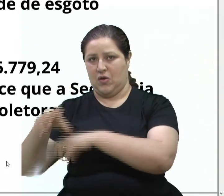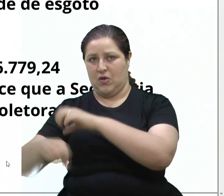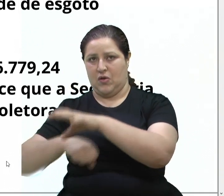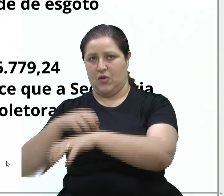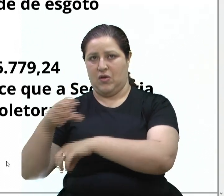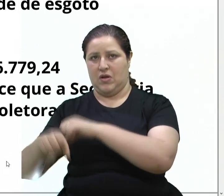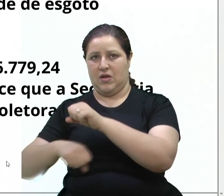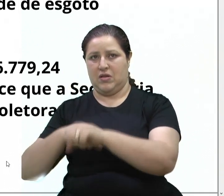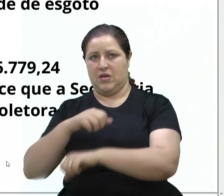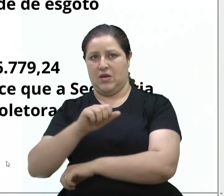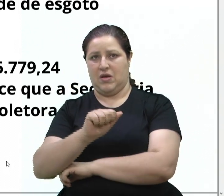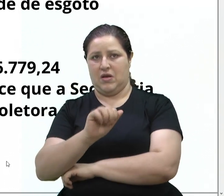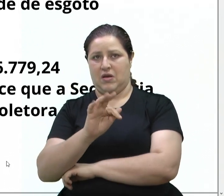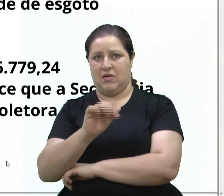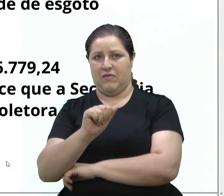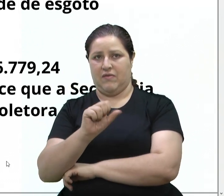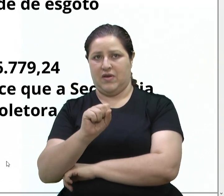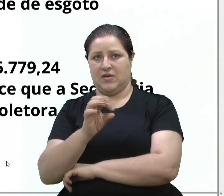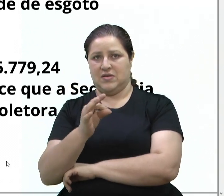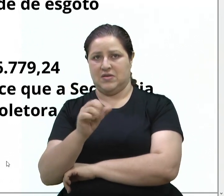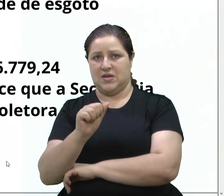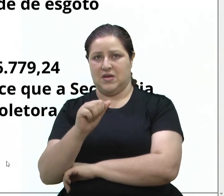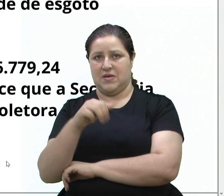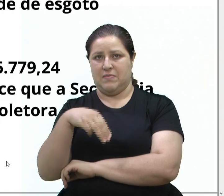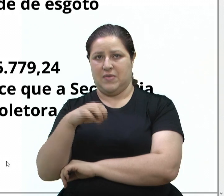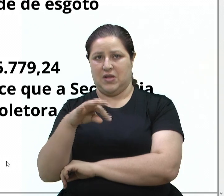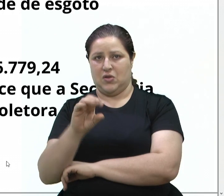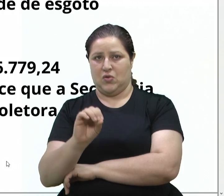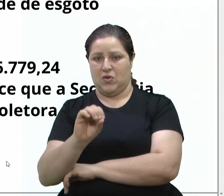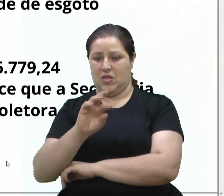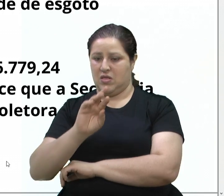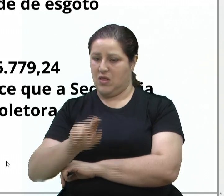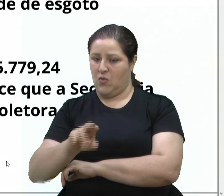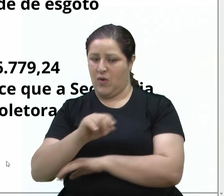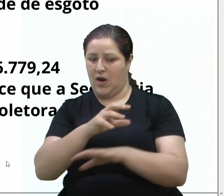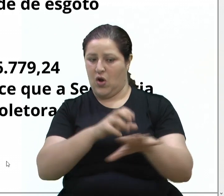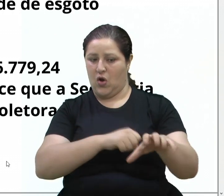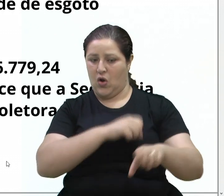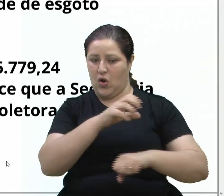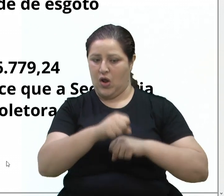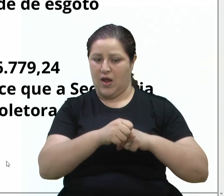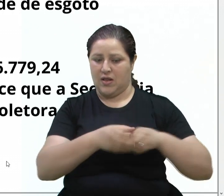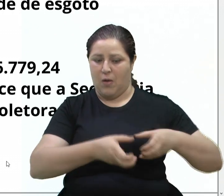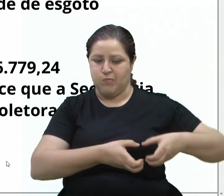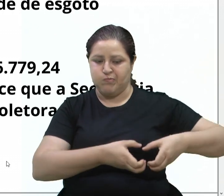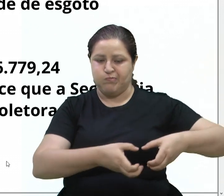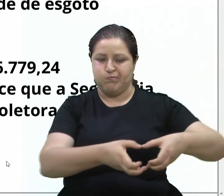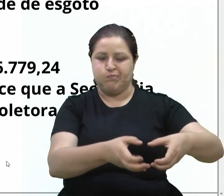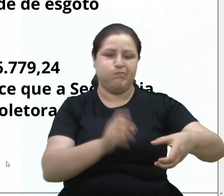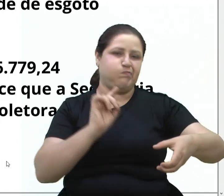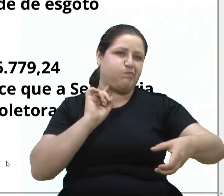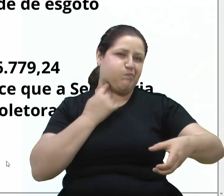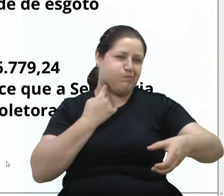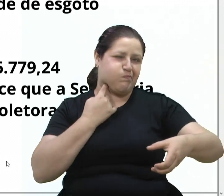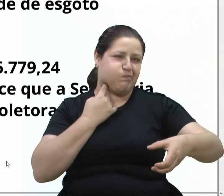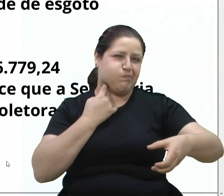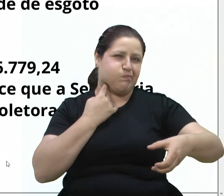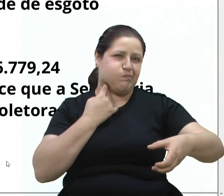modalidade de coleta no esgoto misto, como eu falei anteriormente. Somente como coleta e